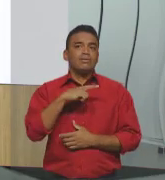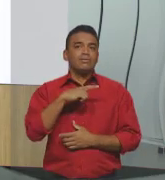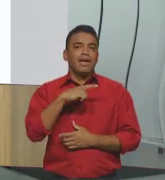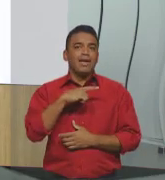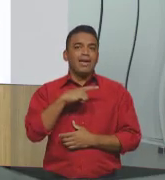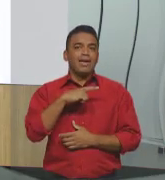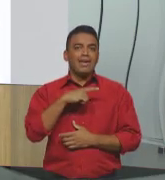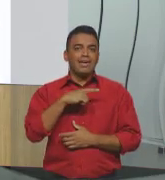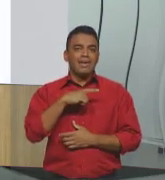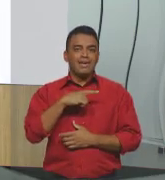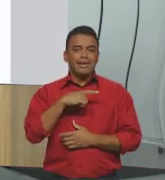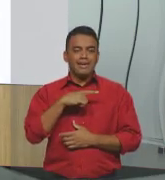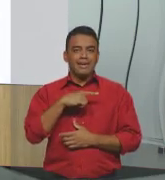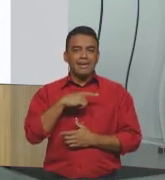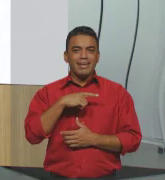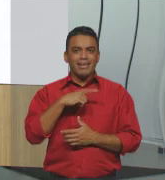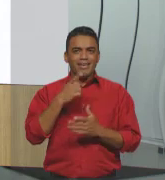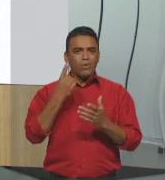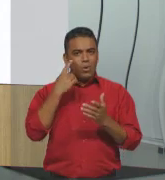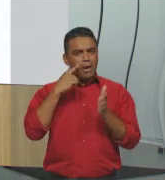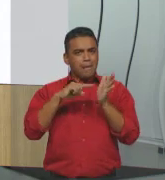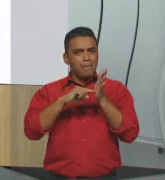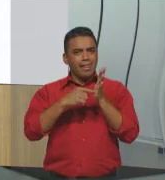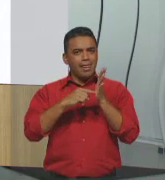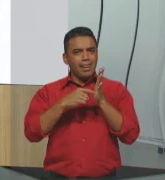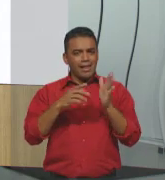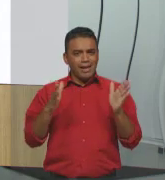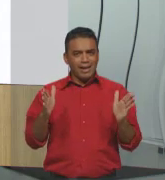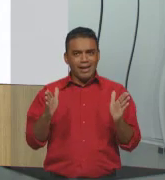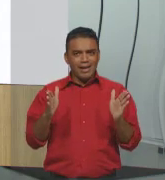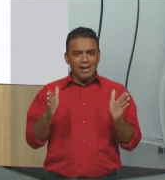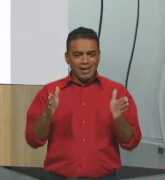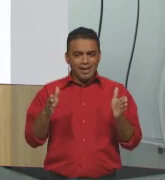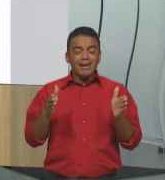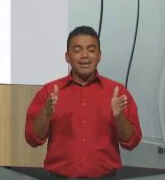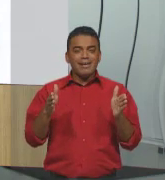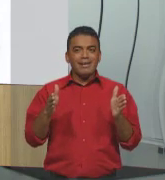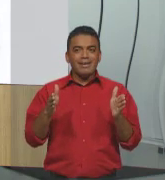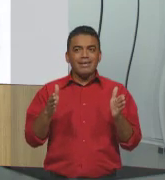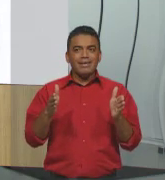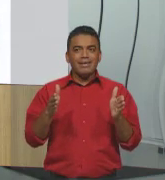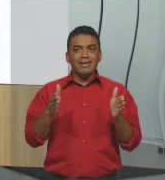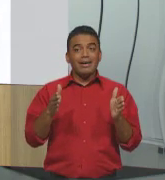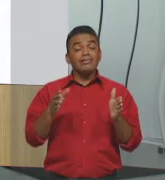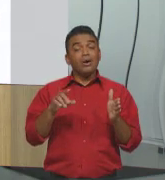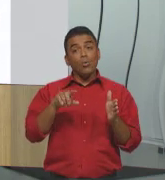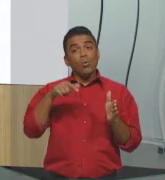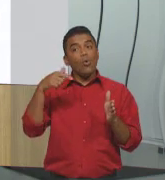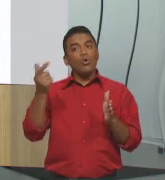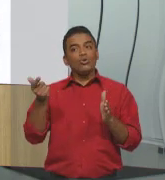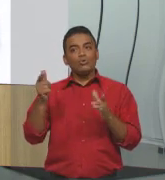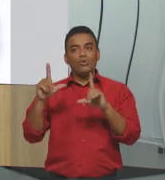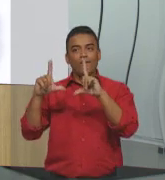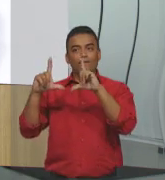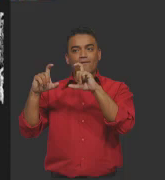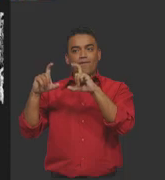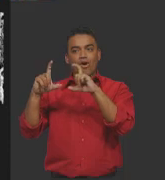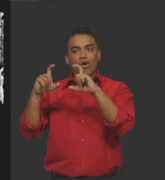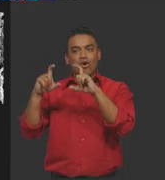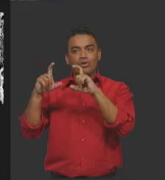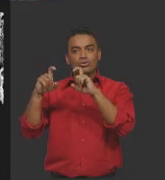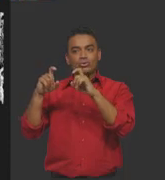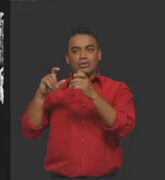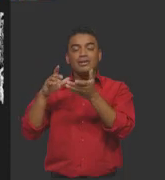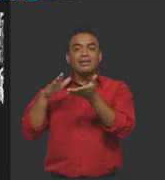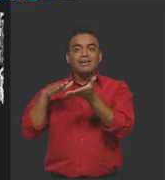aqui que vai ser utilizada para estar fazendo esse eletroforese. Aqui eu vou ter a foto de uma impressão,